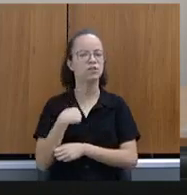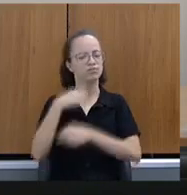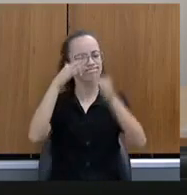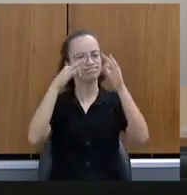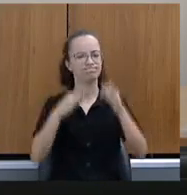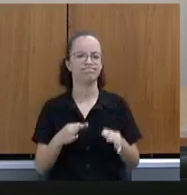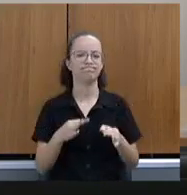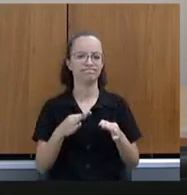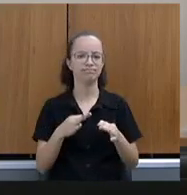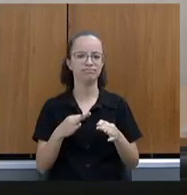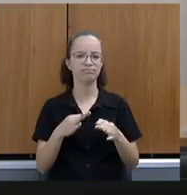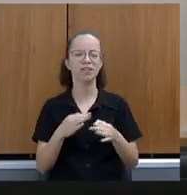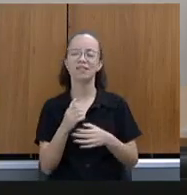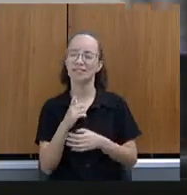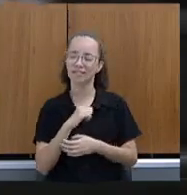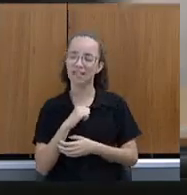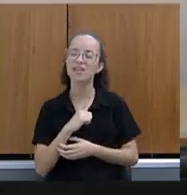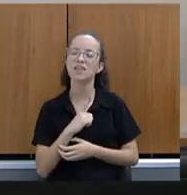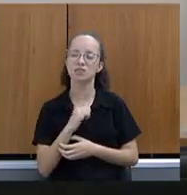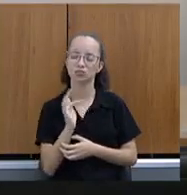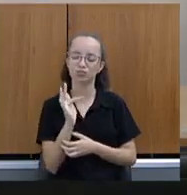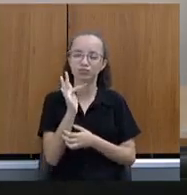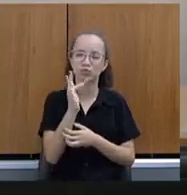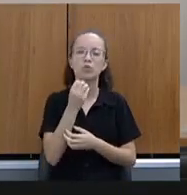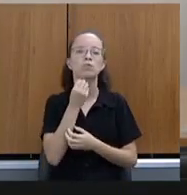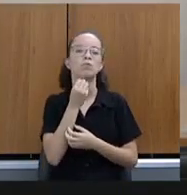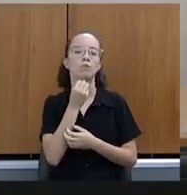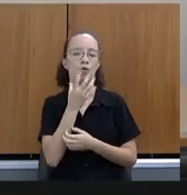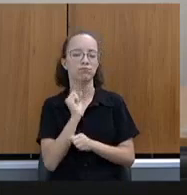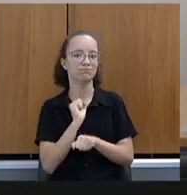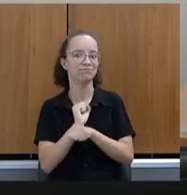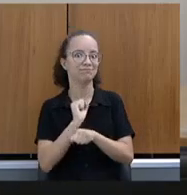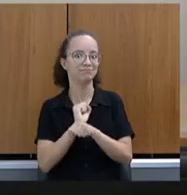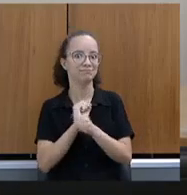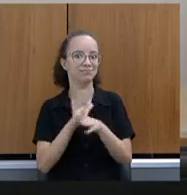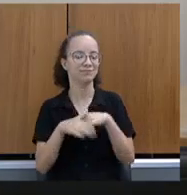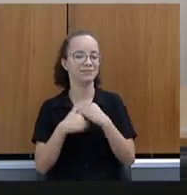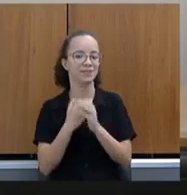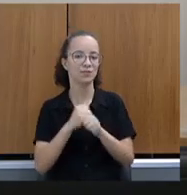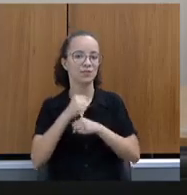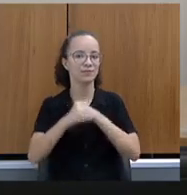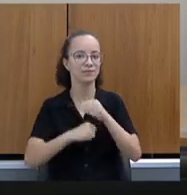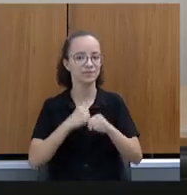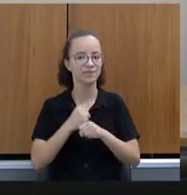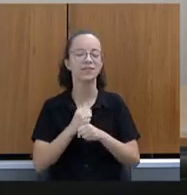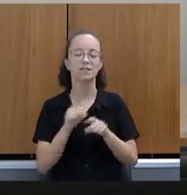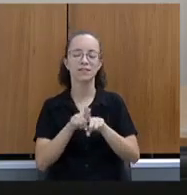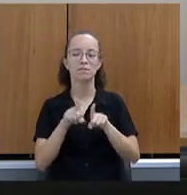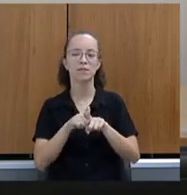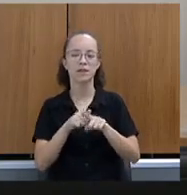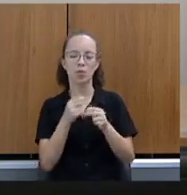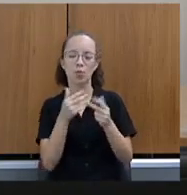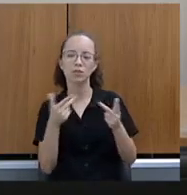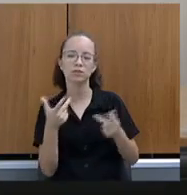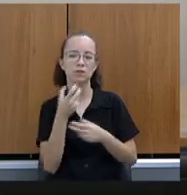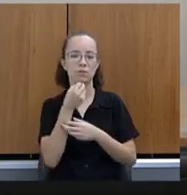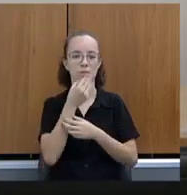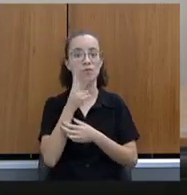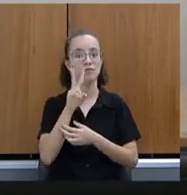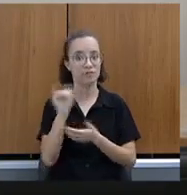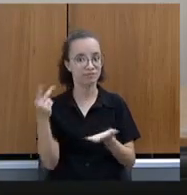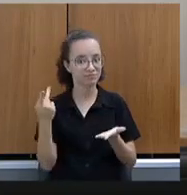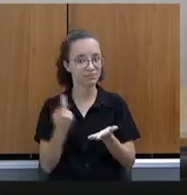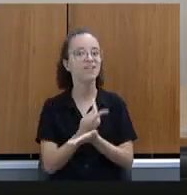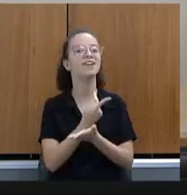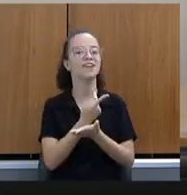tenho certeza que muita coisa boa né nos aguardam para o próximo ano e muitas coisas boas acontecerão sobretudo